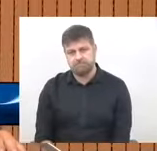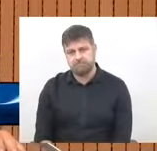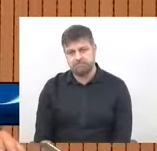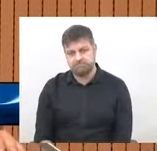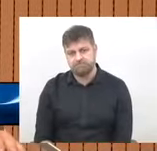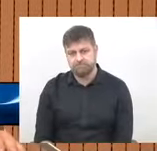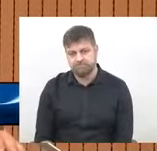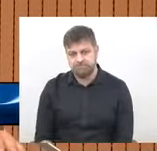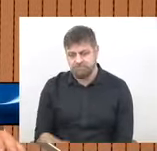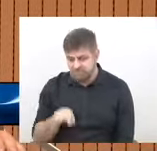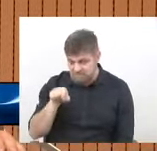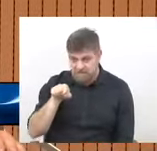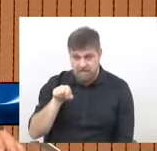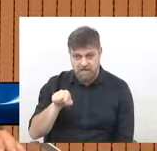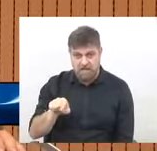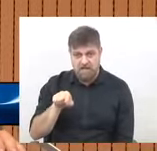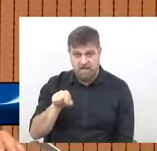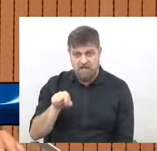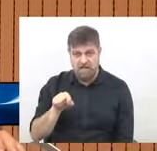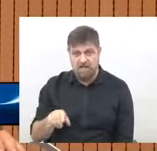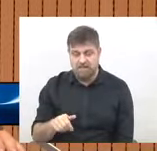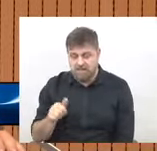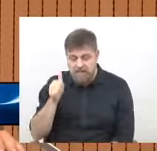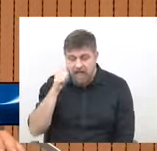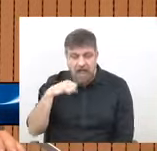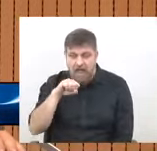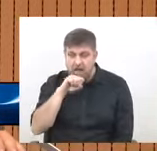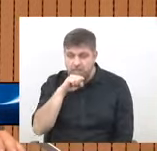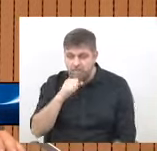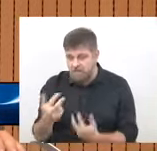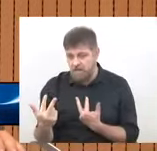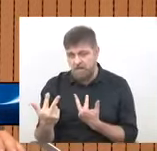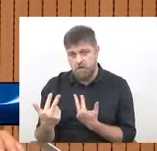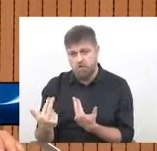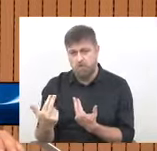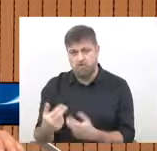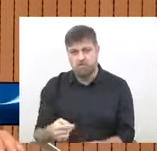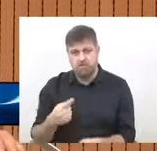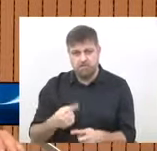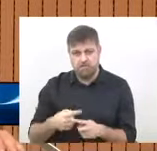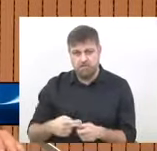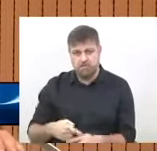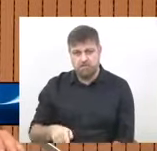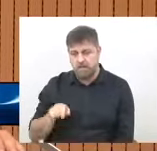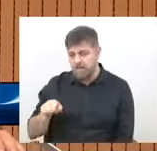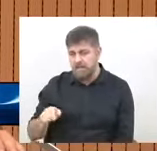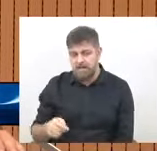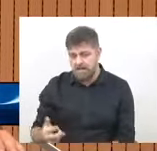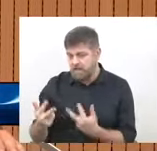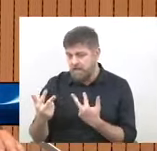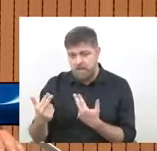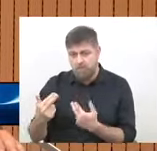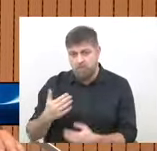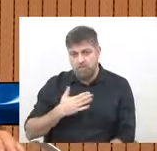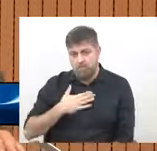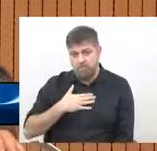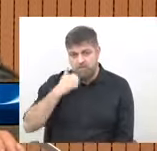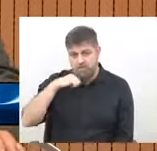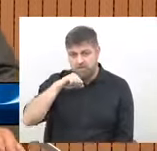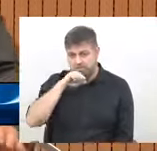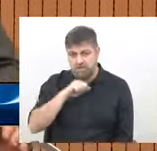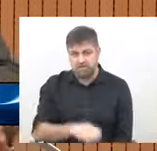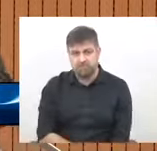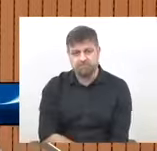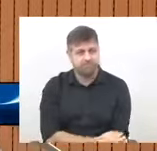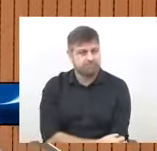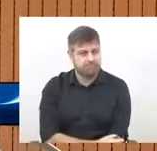a função de maternal, porque eu também a considero como uma mãe nossa naquela região.